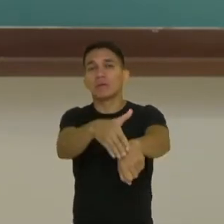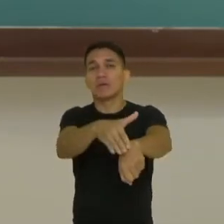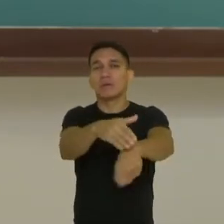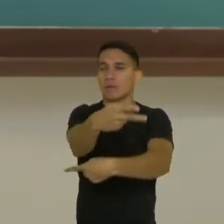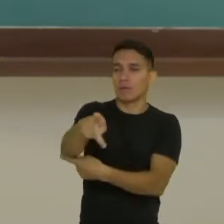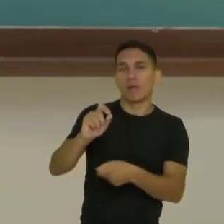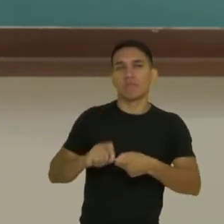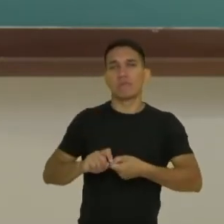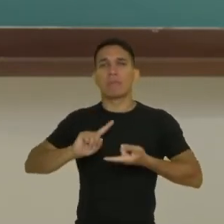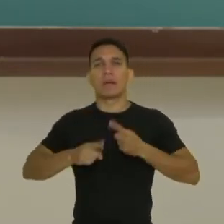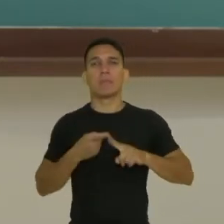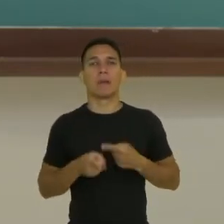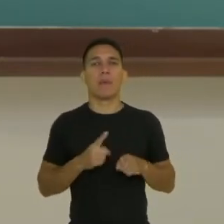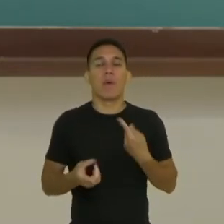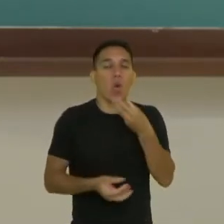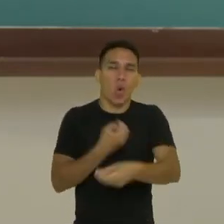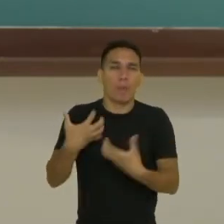do produto.